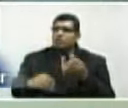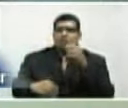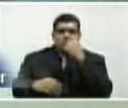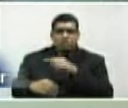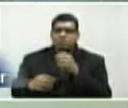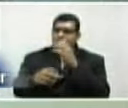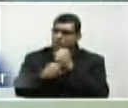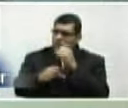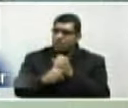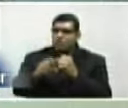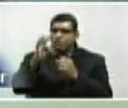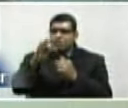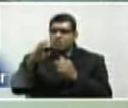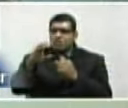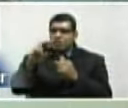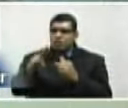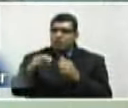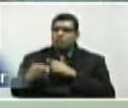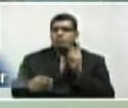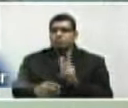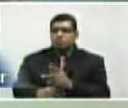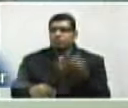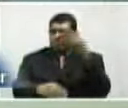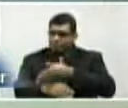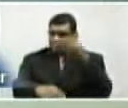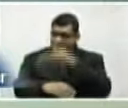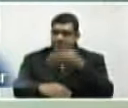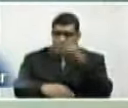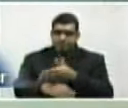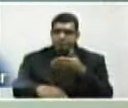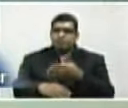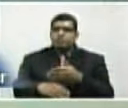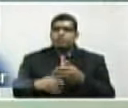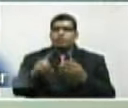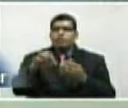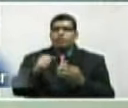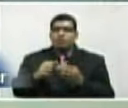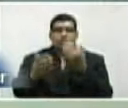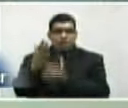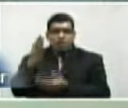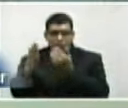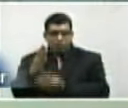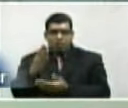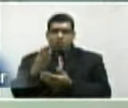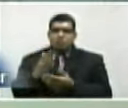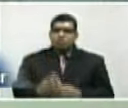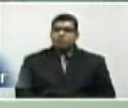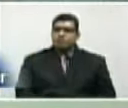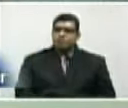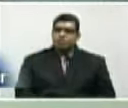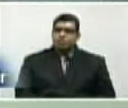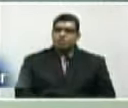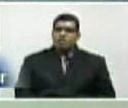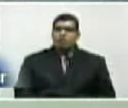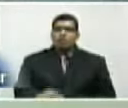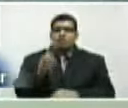Contas, continua recebendo recursos do duto do desperdício das verbas